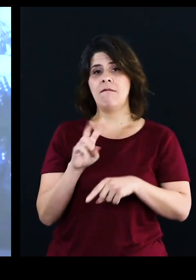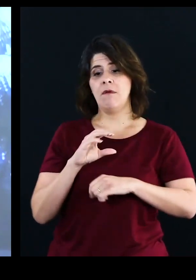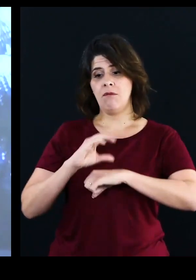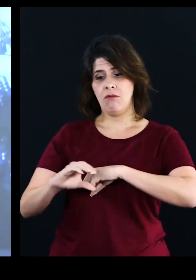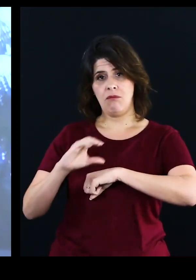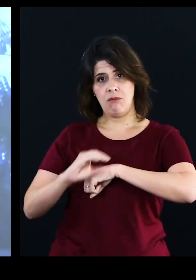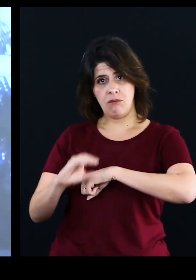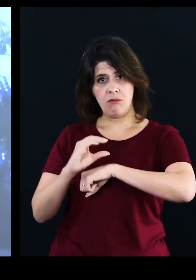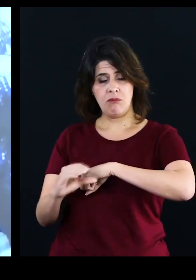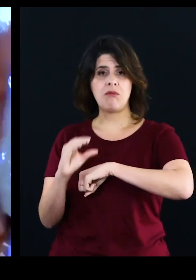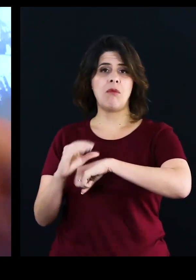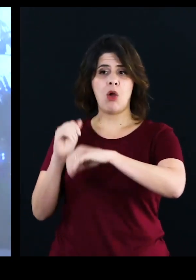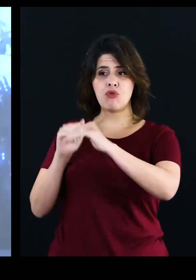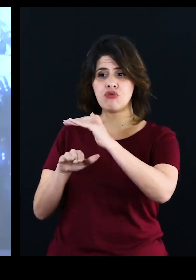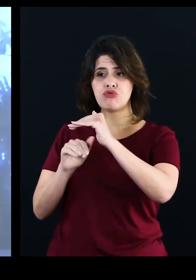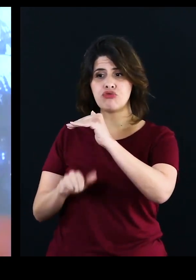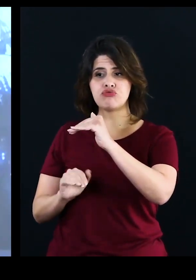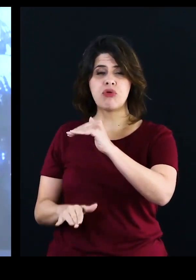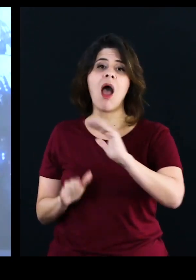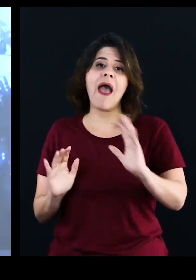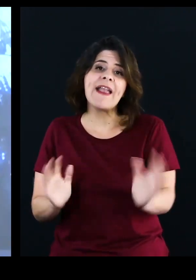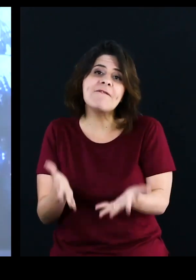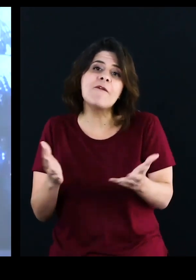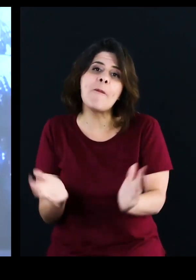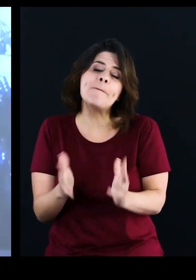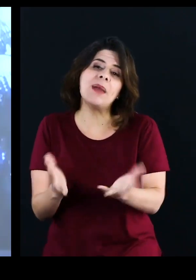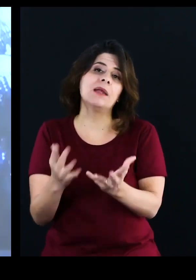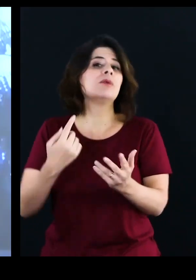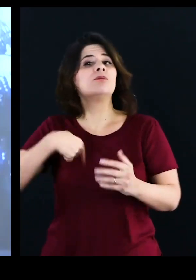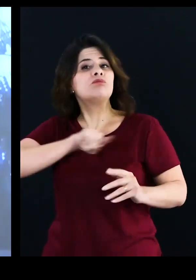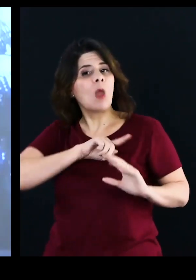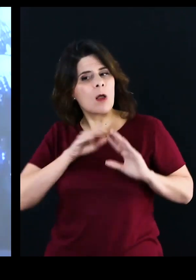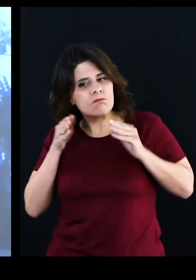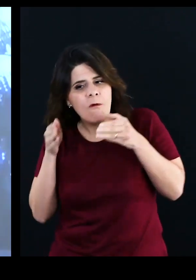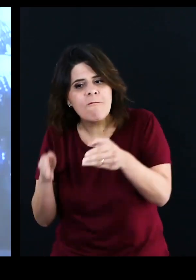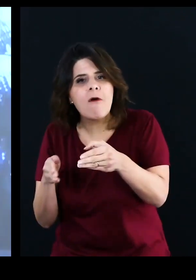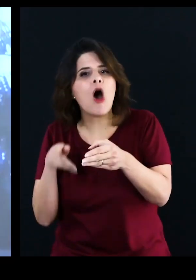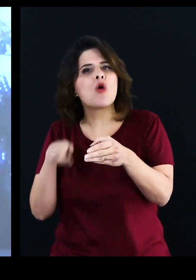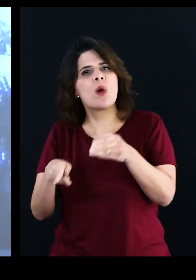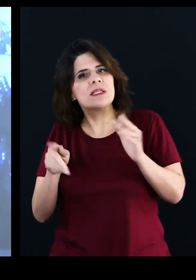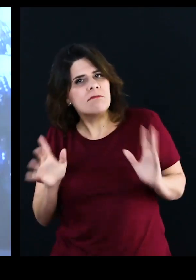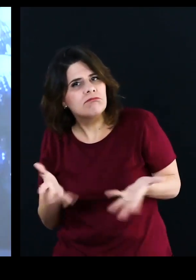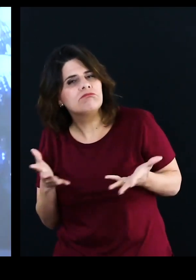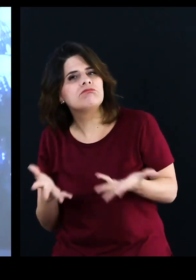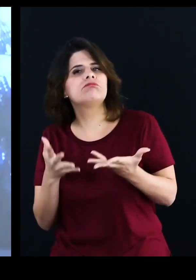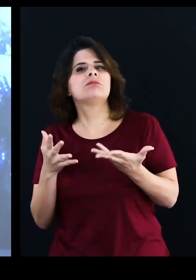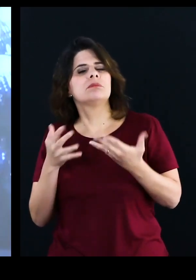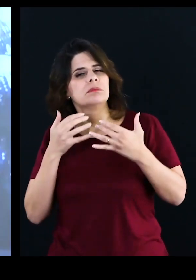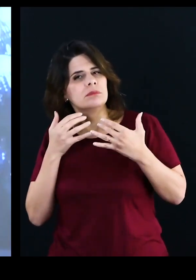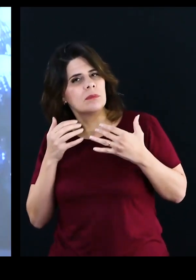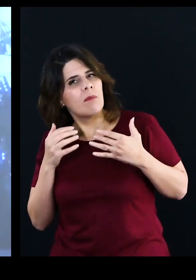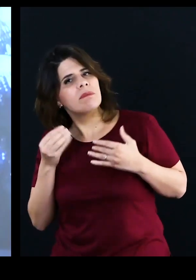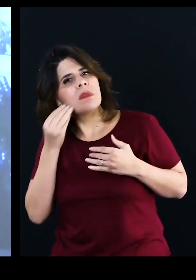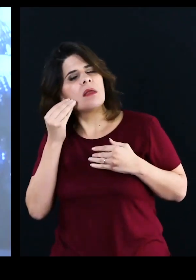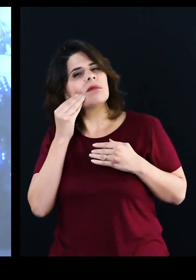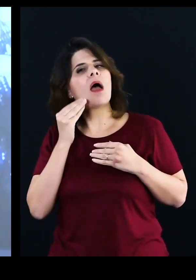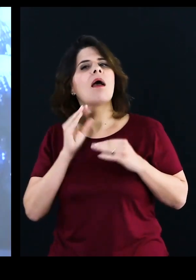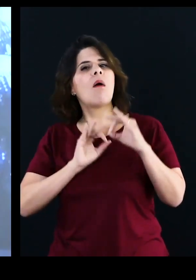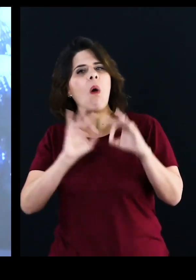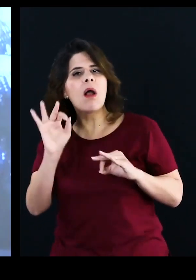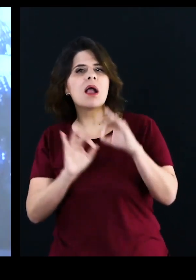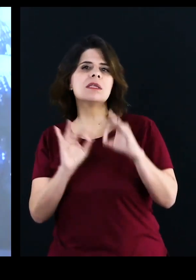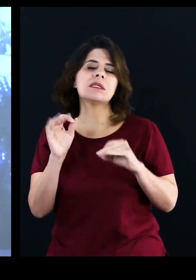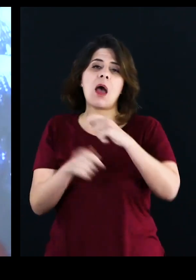e que a gente está vocacionando toda a energia desse fundo para uma modelagem de negócios